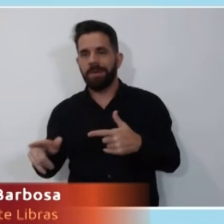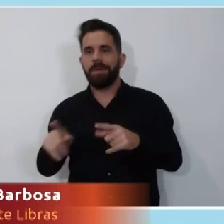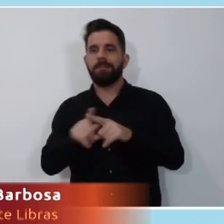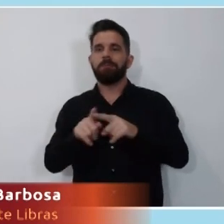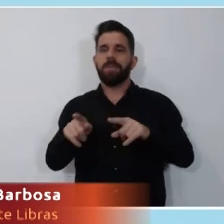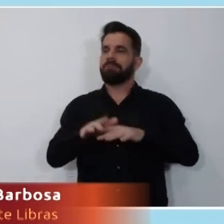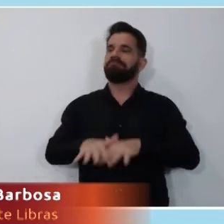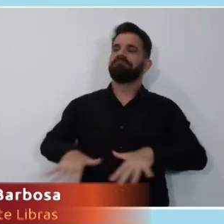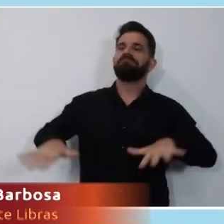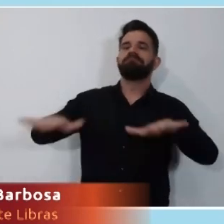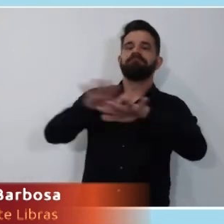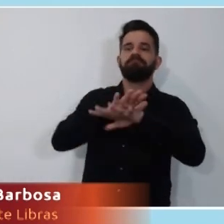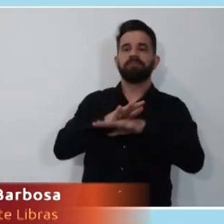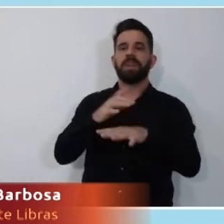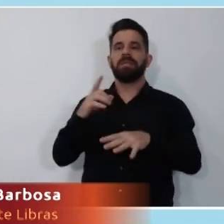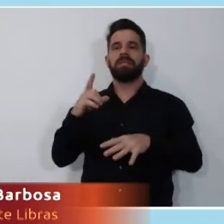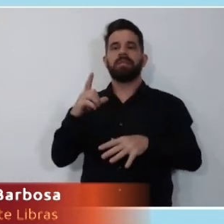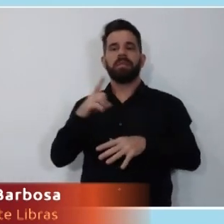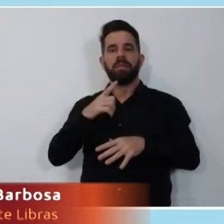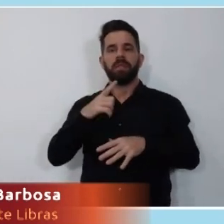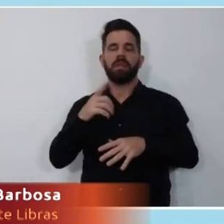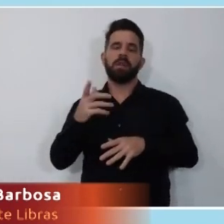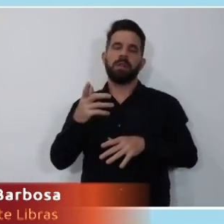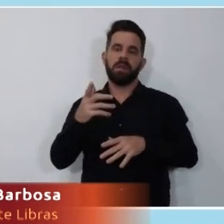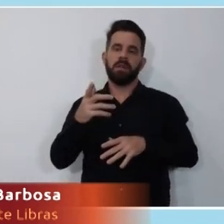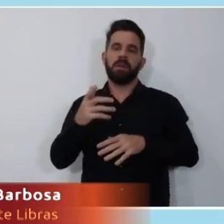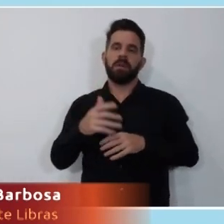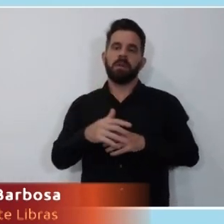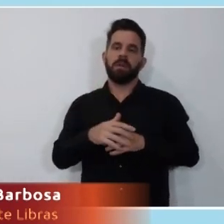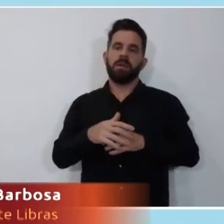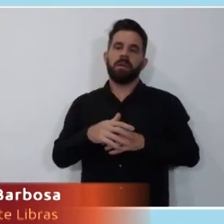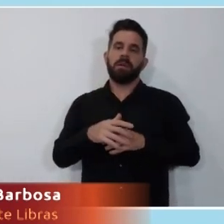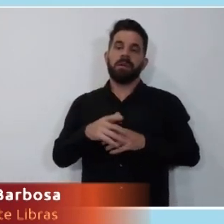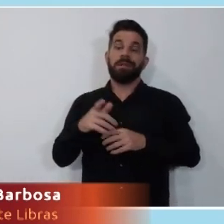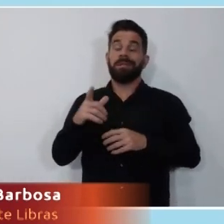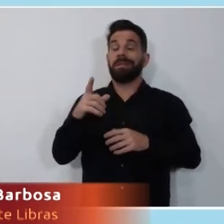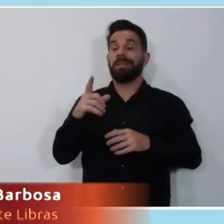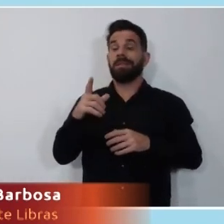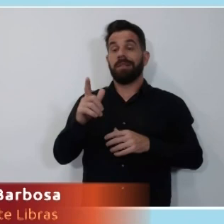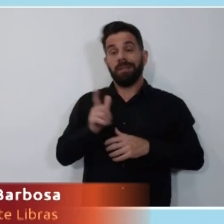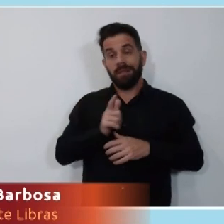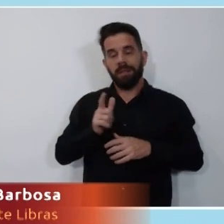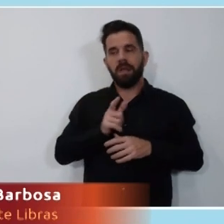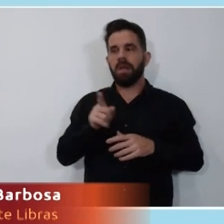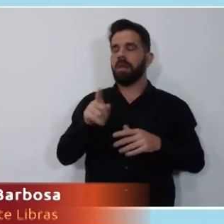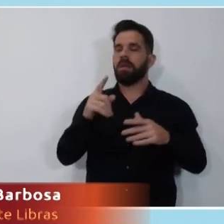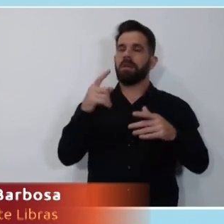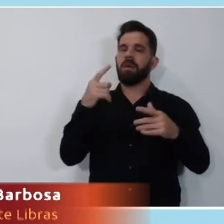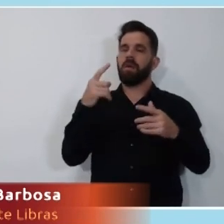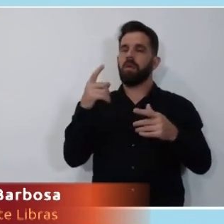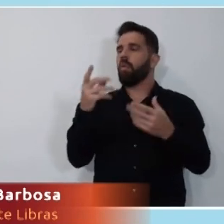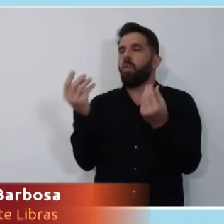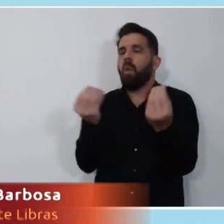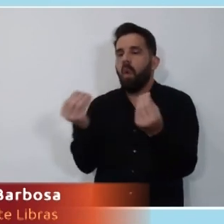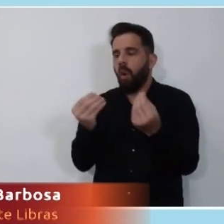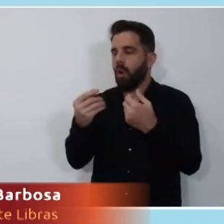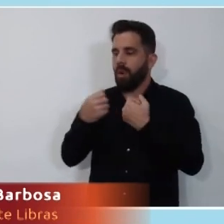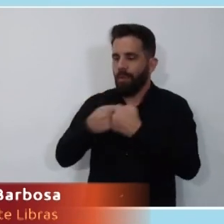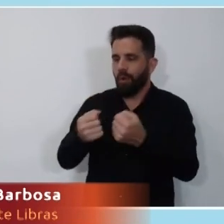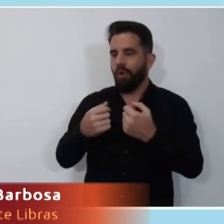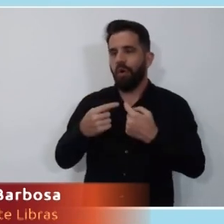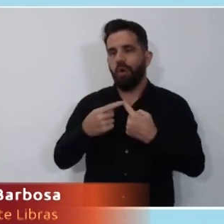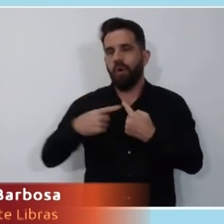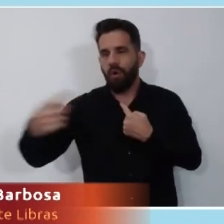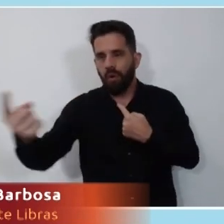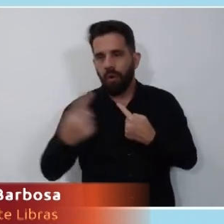reclamar do congestionamento, na verdade o congestionamento não é um problema, é um sintoma da mobilidade. Qual seria o problema? É que